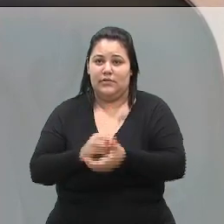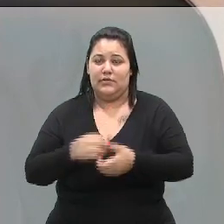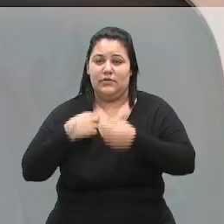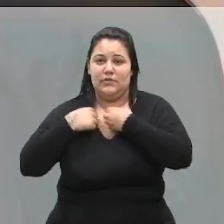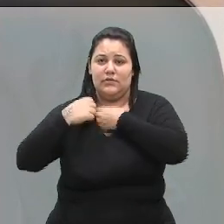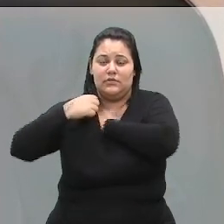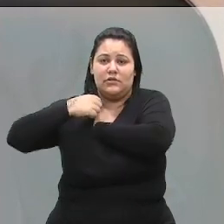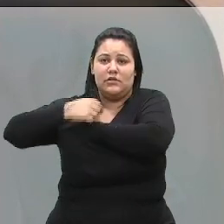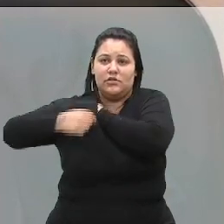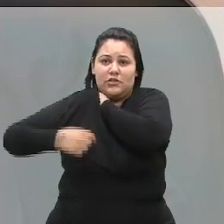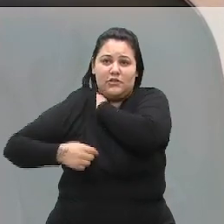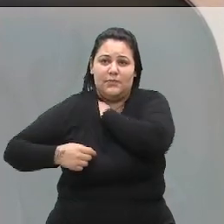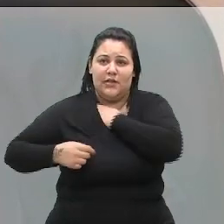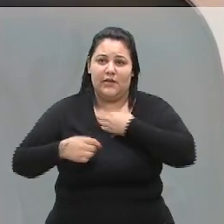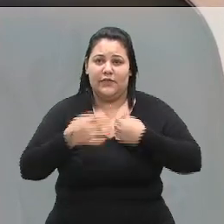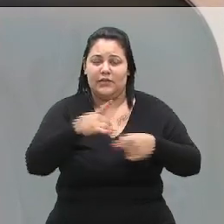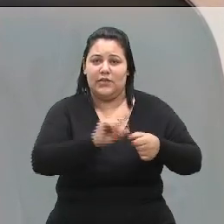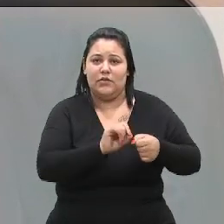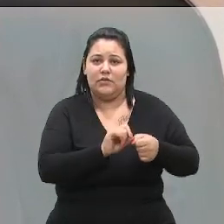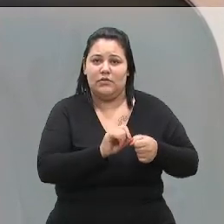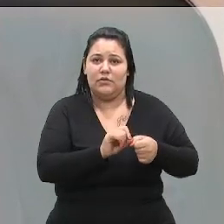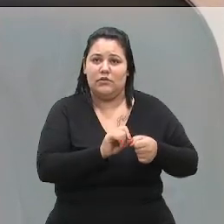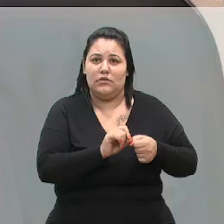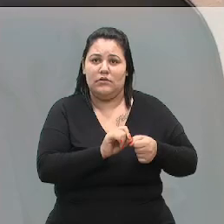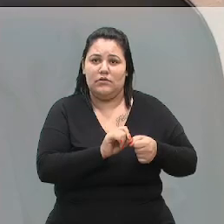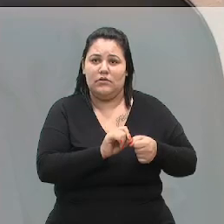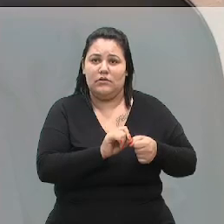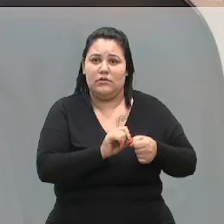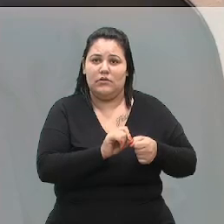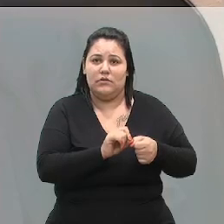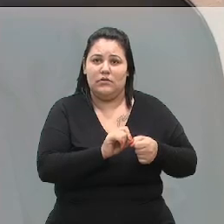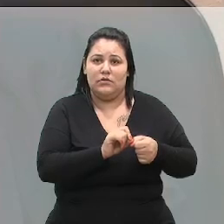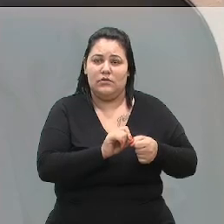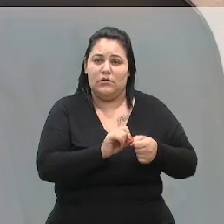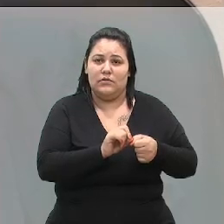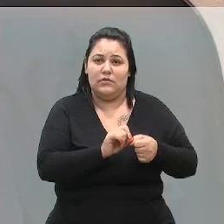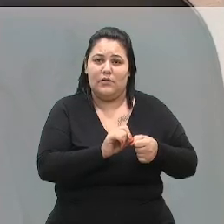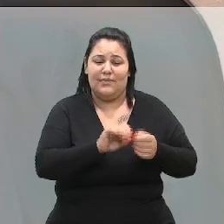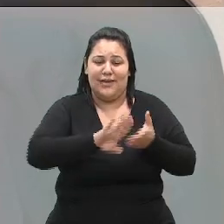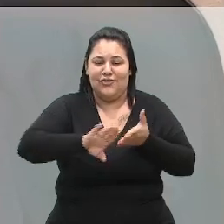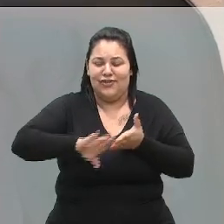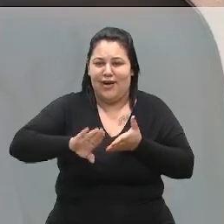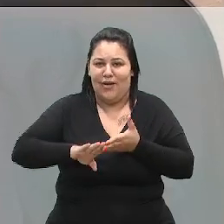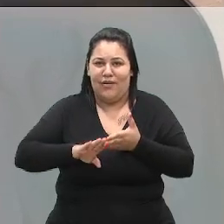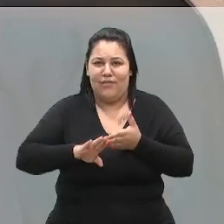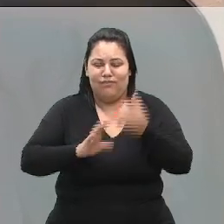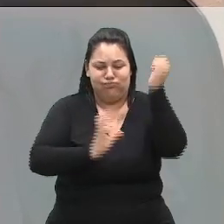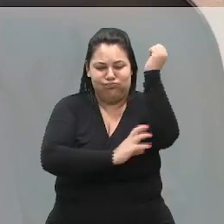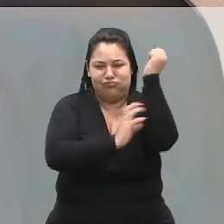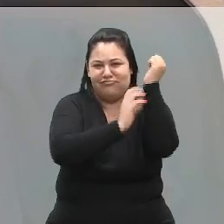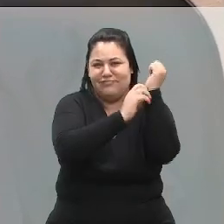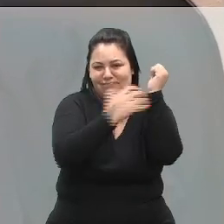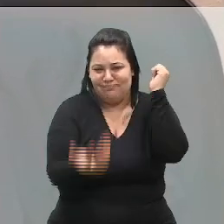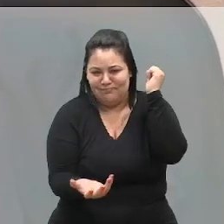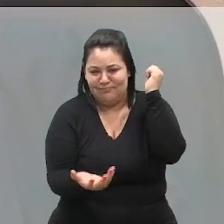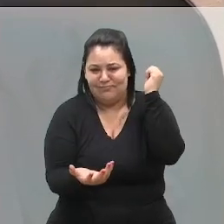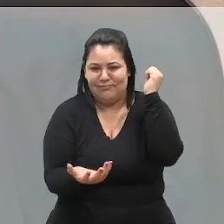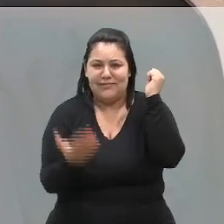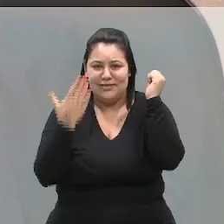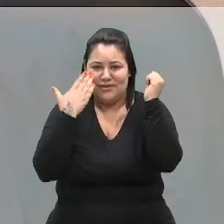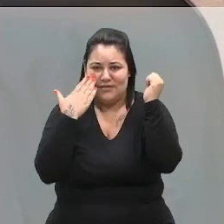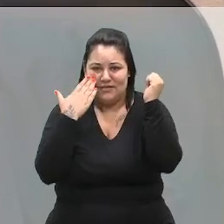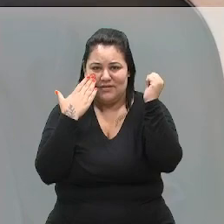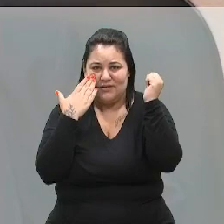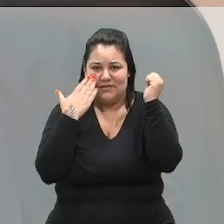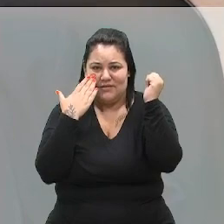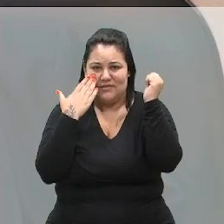a sua proposição ela trata de desburocratização, que é importantíssimo para esse processo